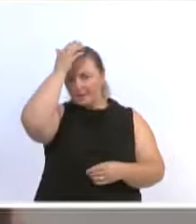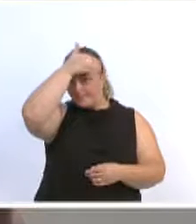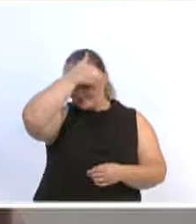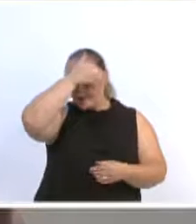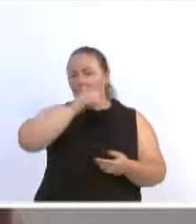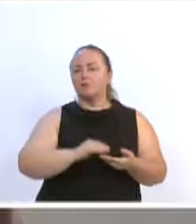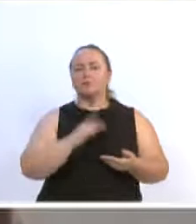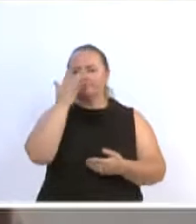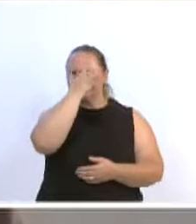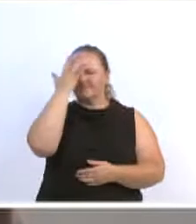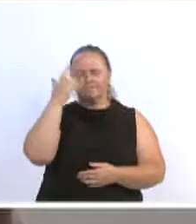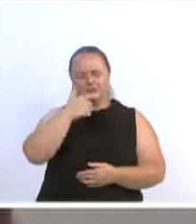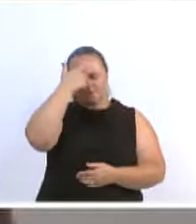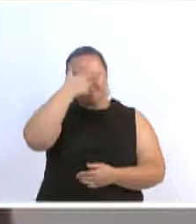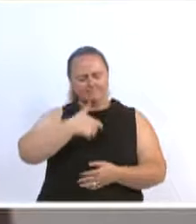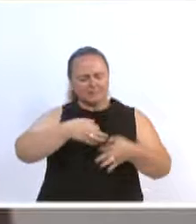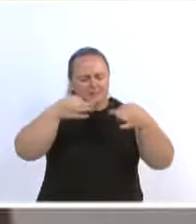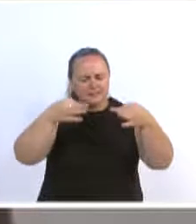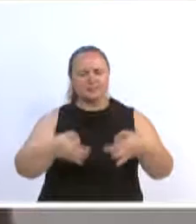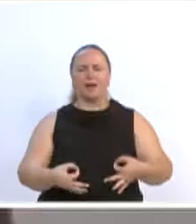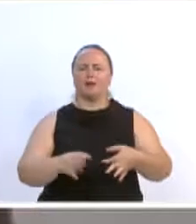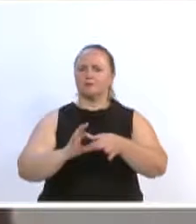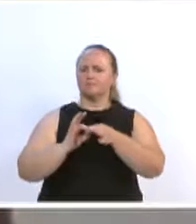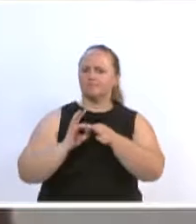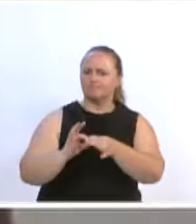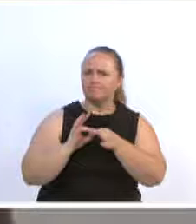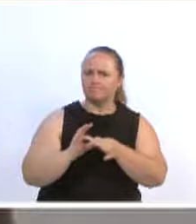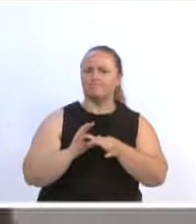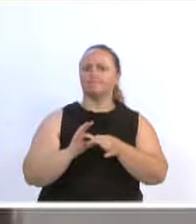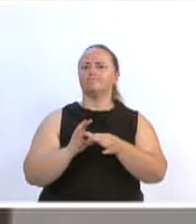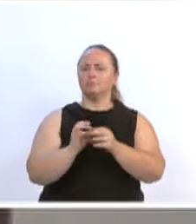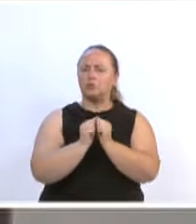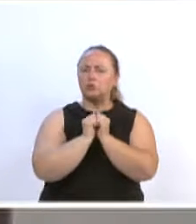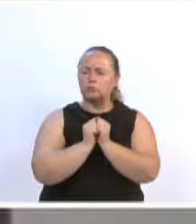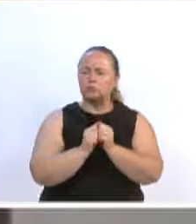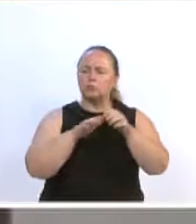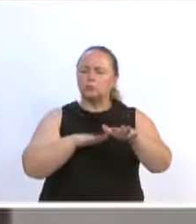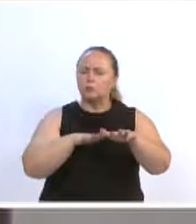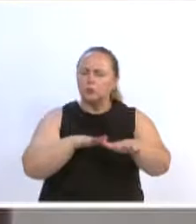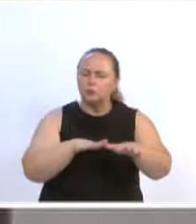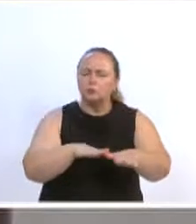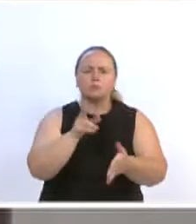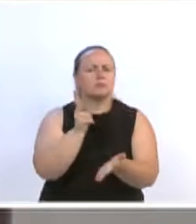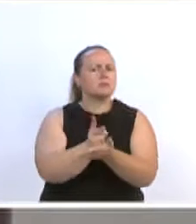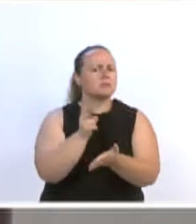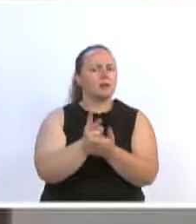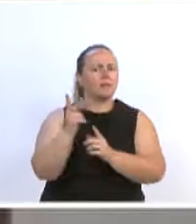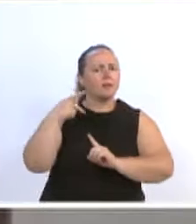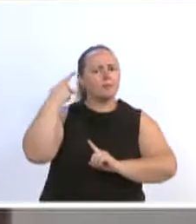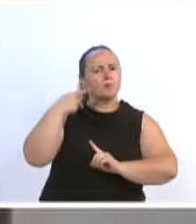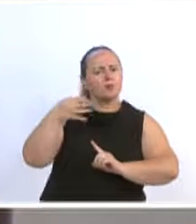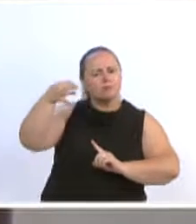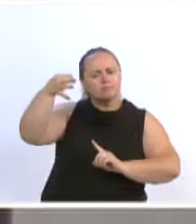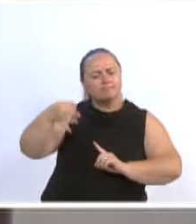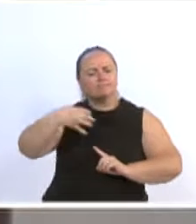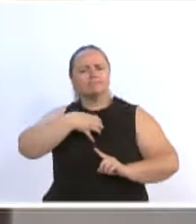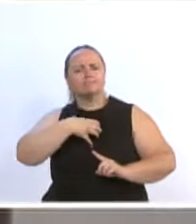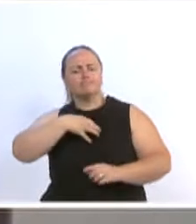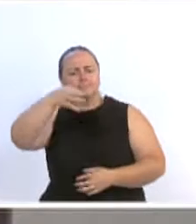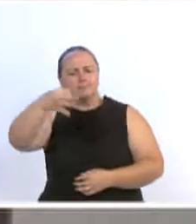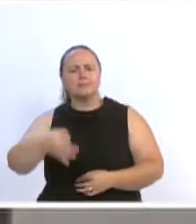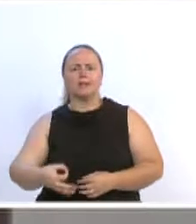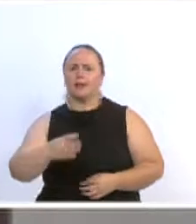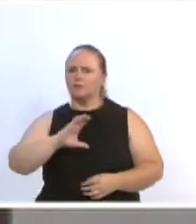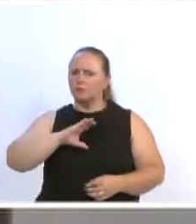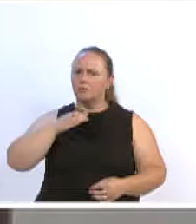brilhante e muito parceiros diz respeito a políticas caminhadas políticas sempre foi muito parceiro muito digno e uma pessoa muito